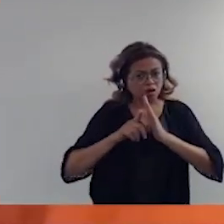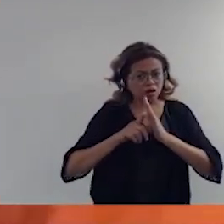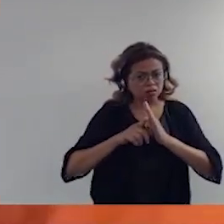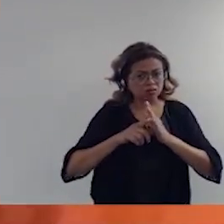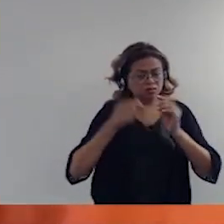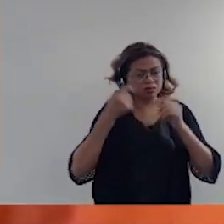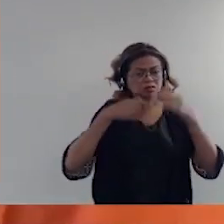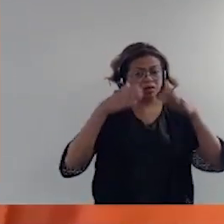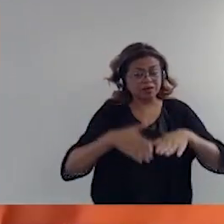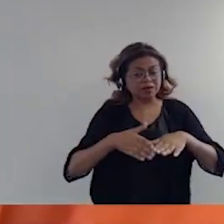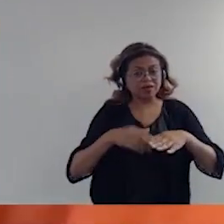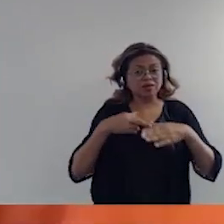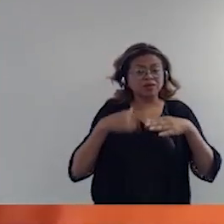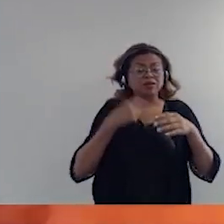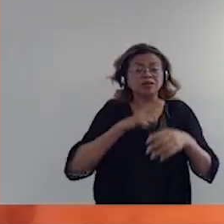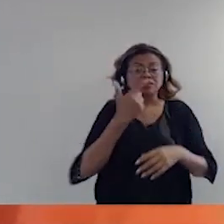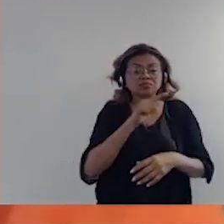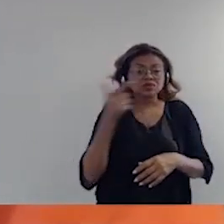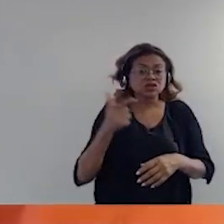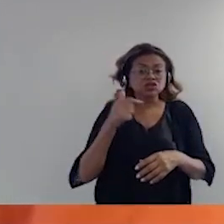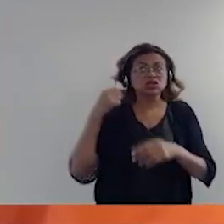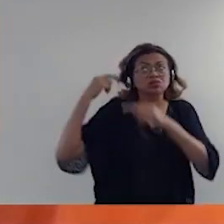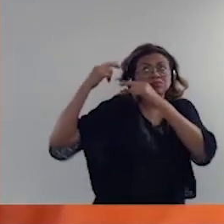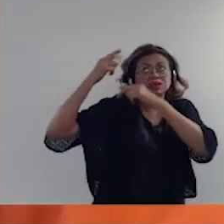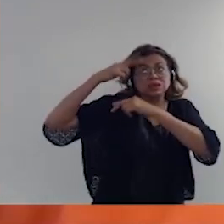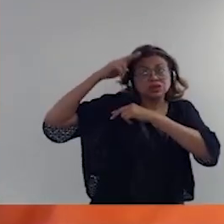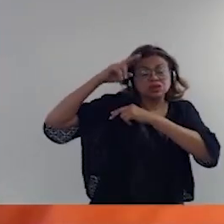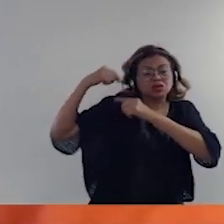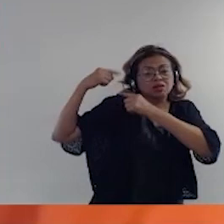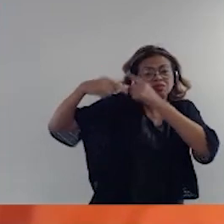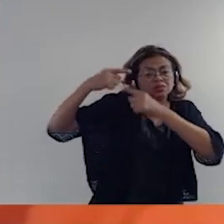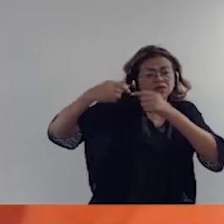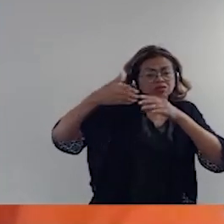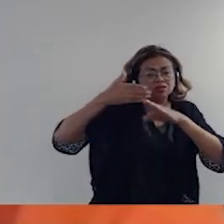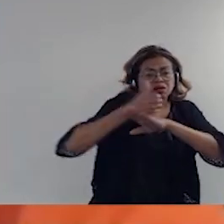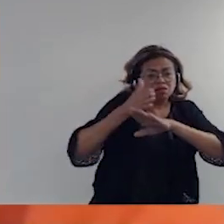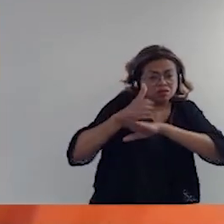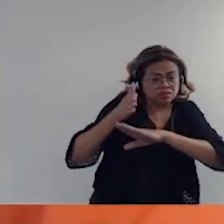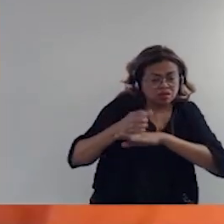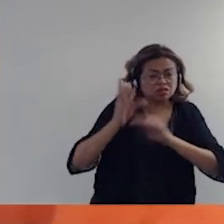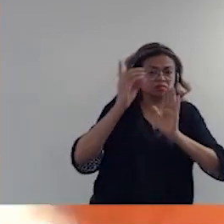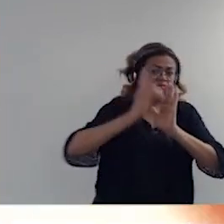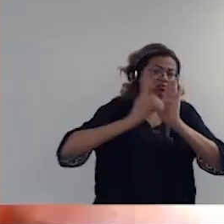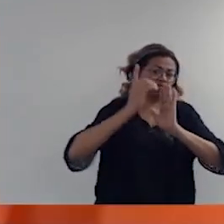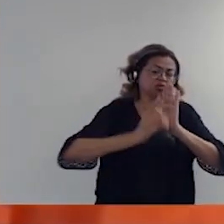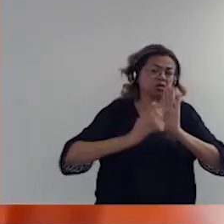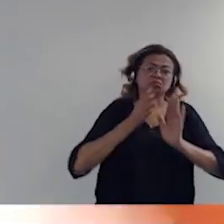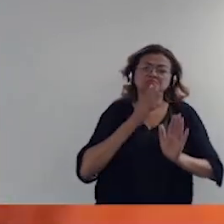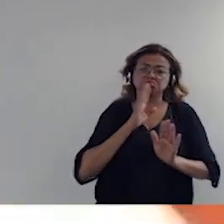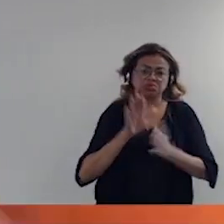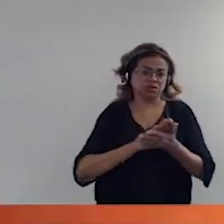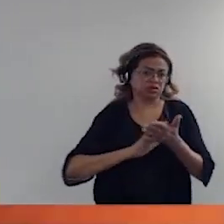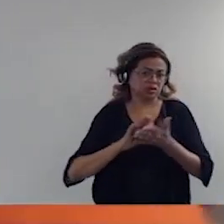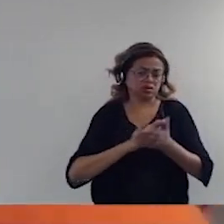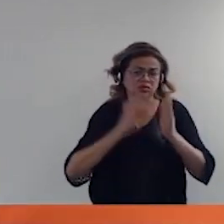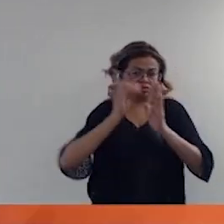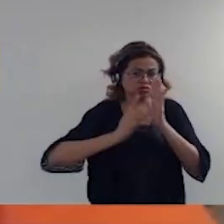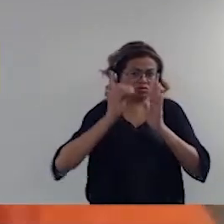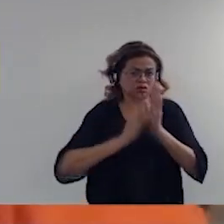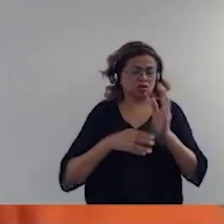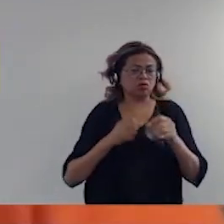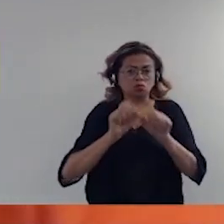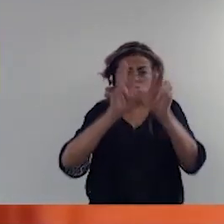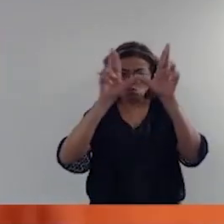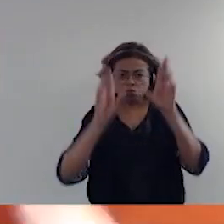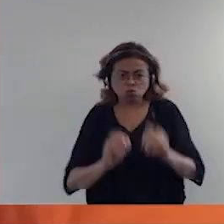como a doutora Daniele falou, historicamente, o acesso a direitos, claro que isso vai